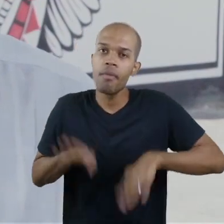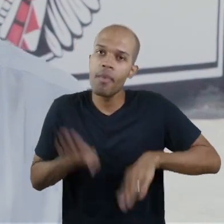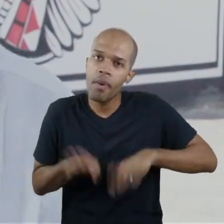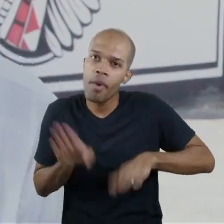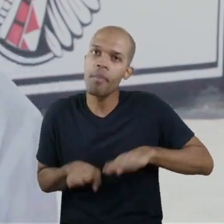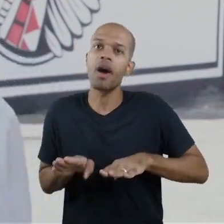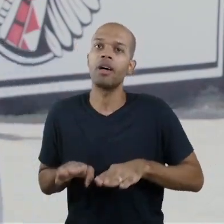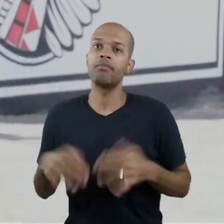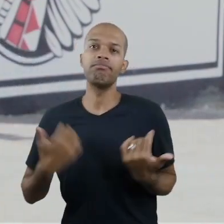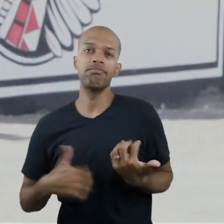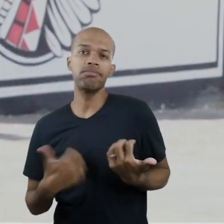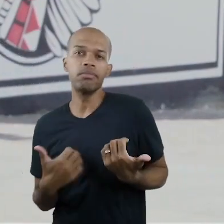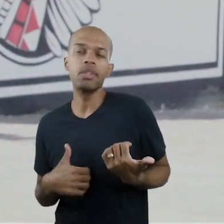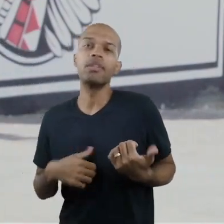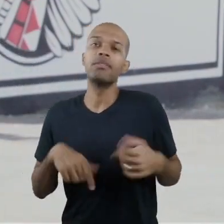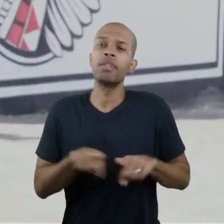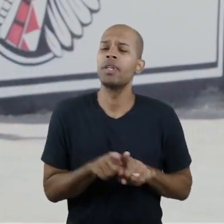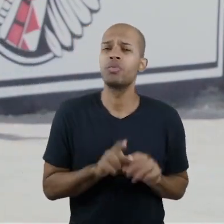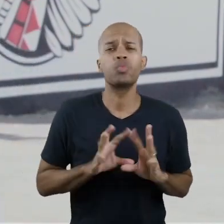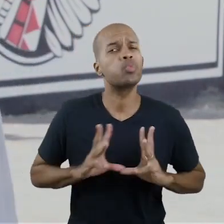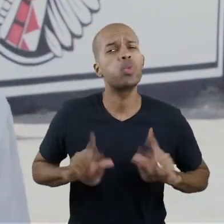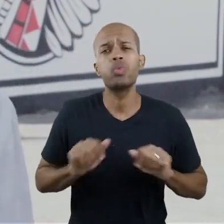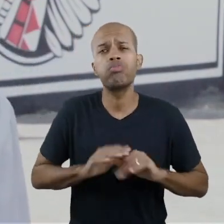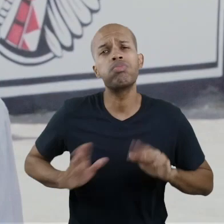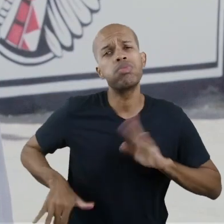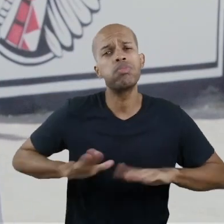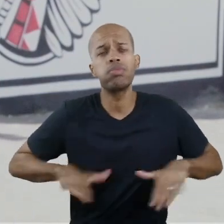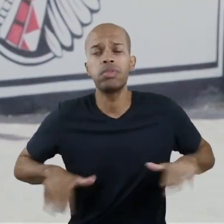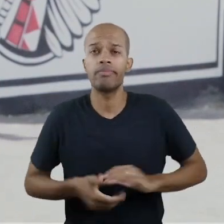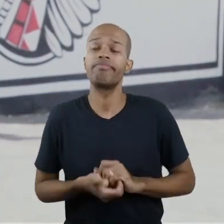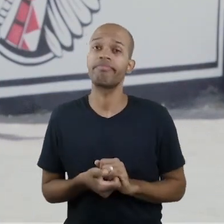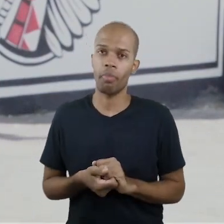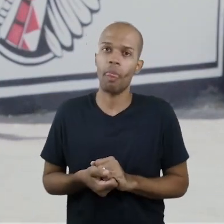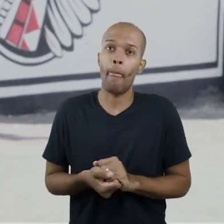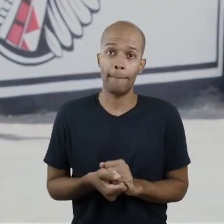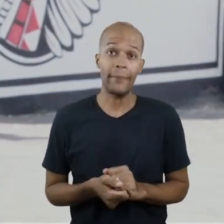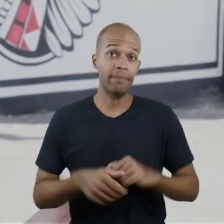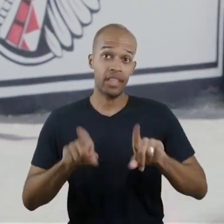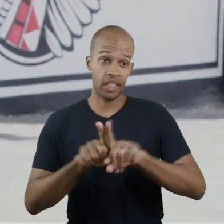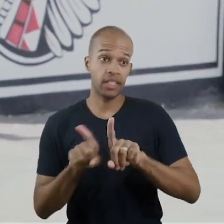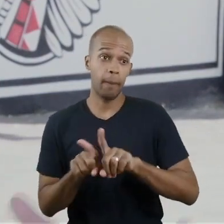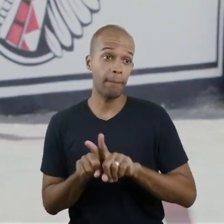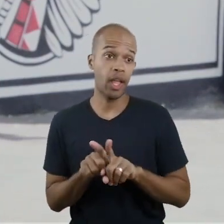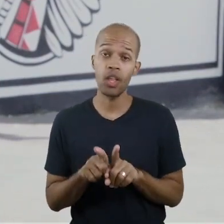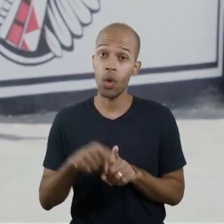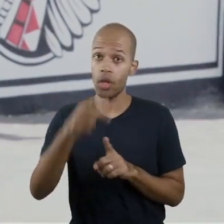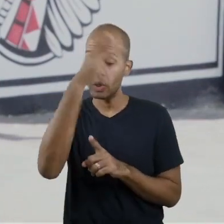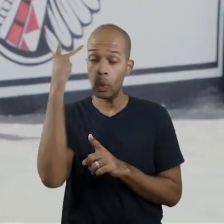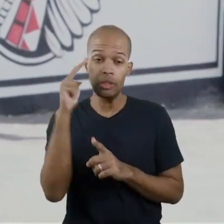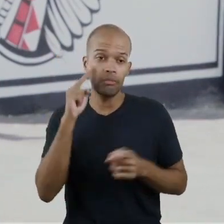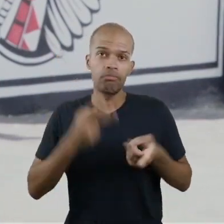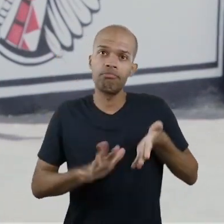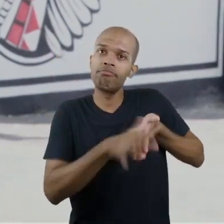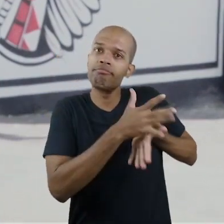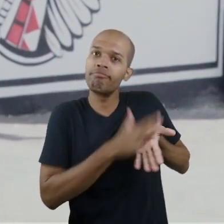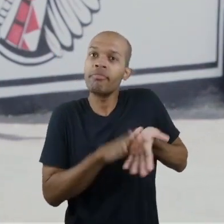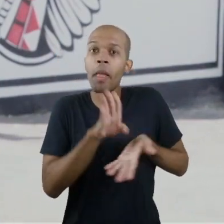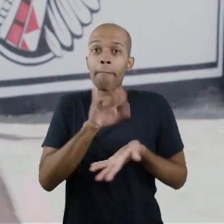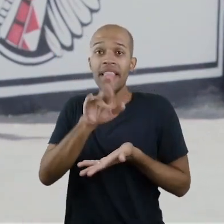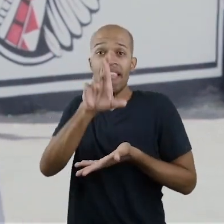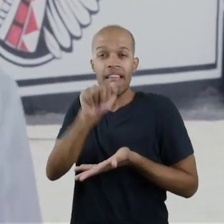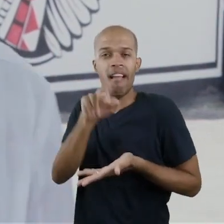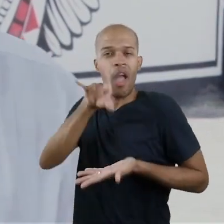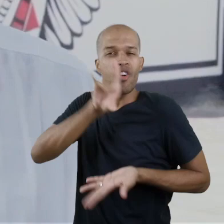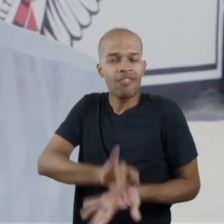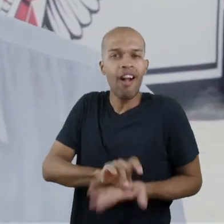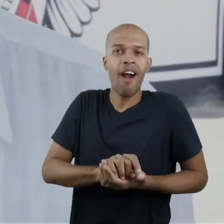Neto, o tantã do Sereno e o repique de mão do Birani. E também com o molho dos outros, né? O pandeiro do Bira, que também era uma